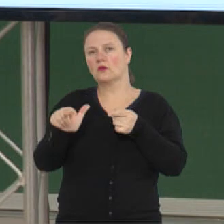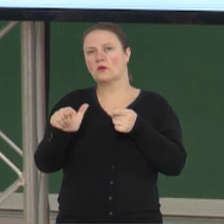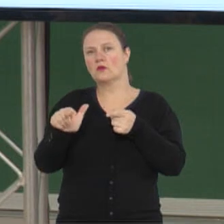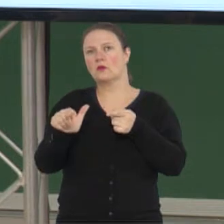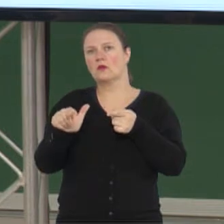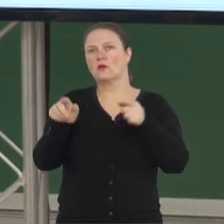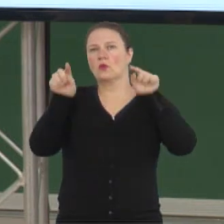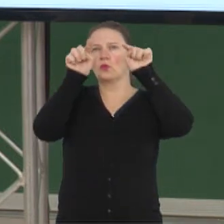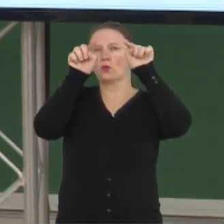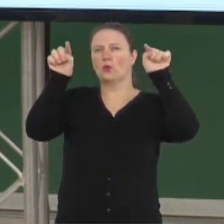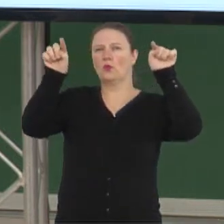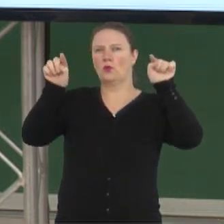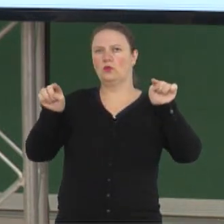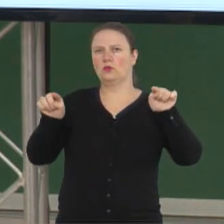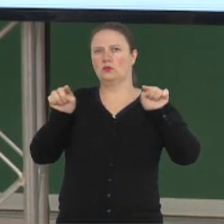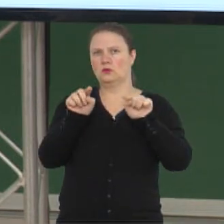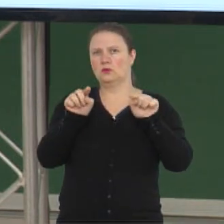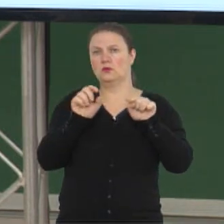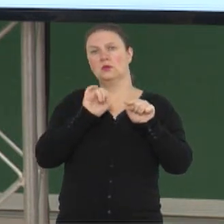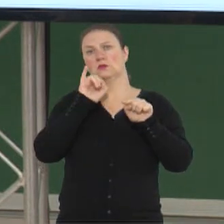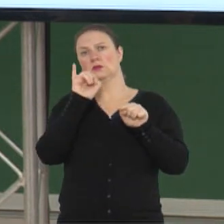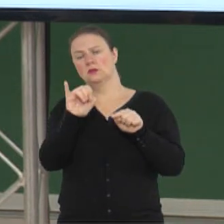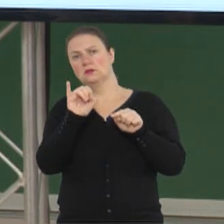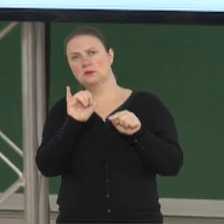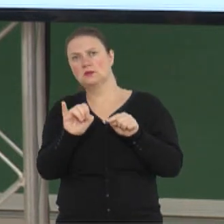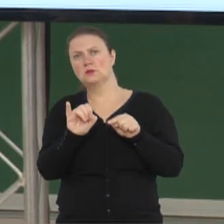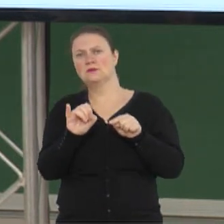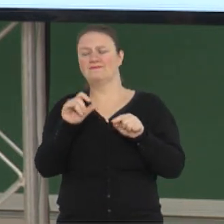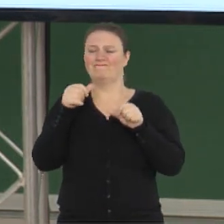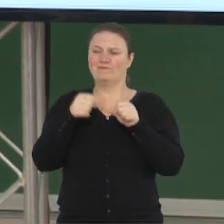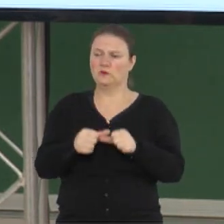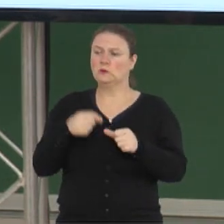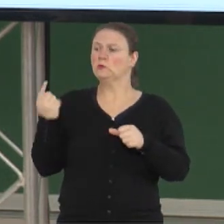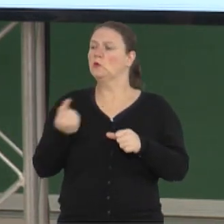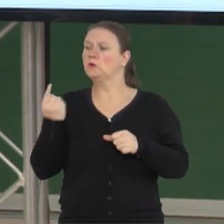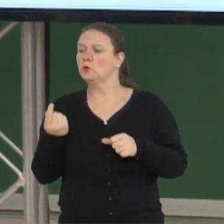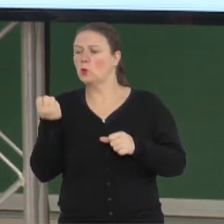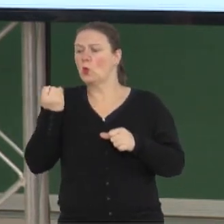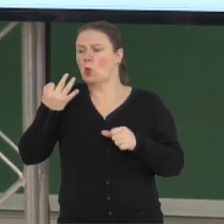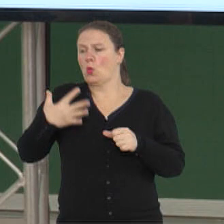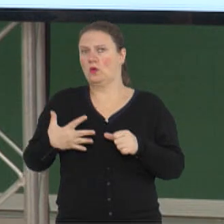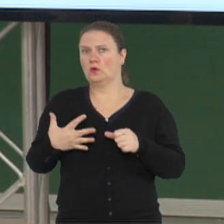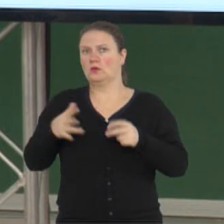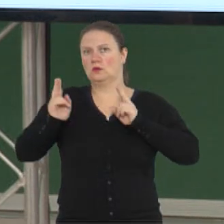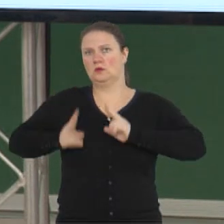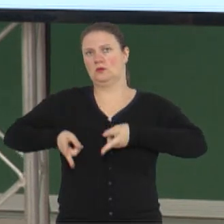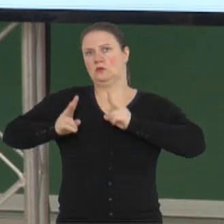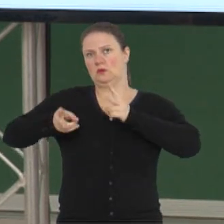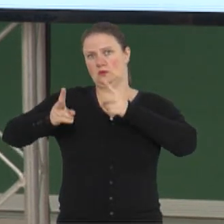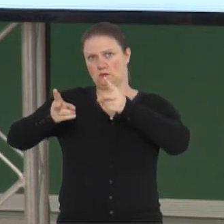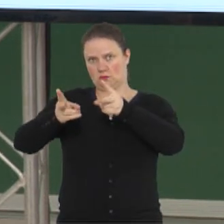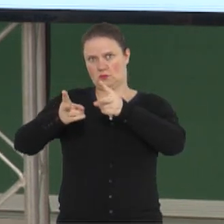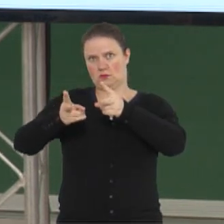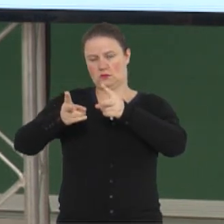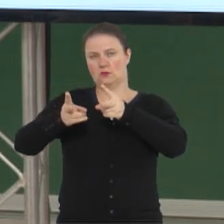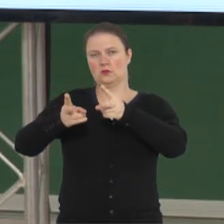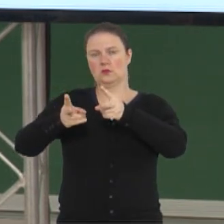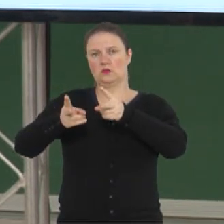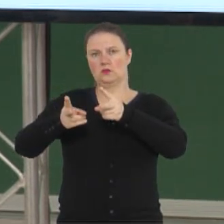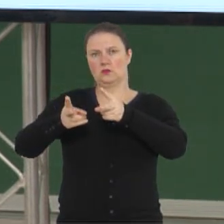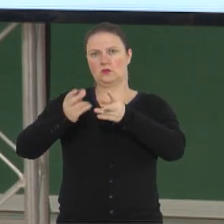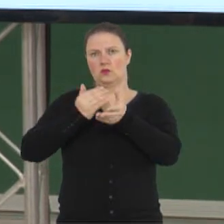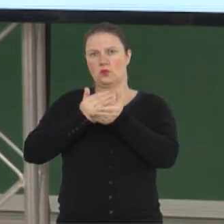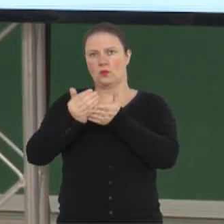os colchetes. Se sobrar algum elemento, nós vamos dar continuidade no cálculo